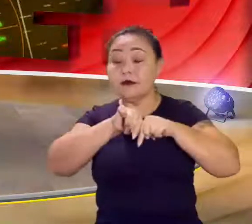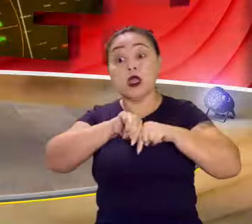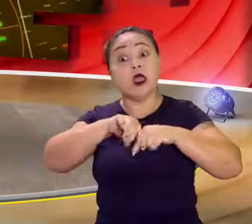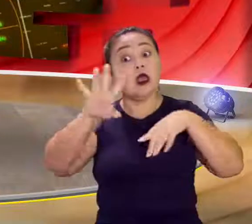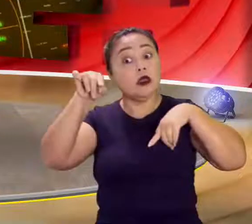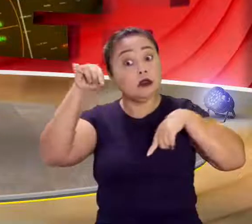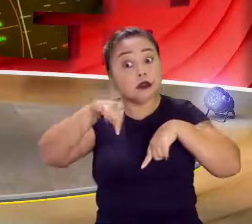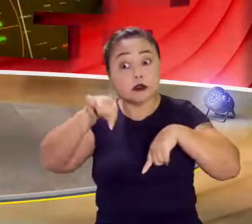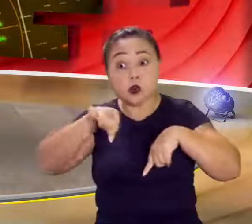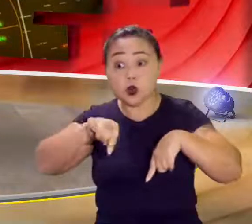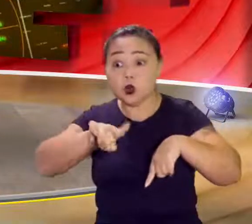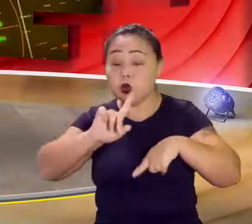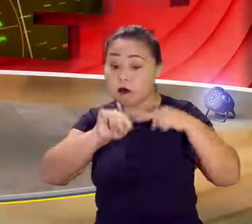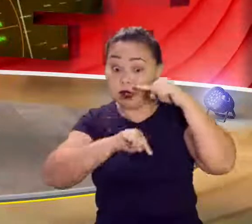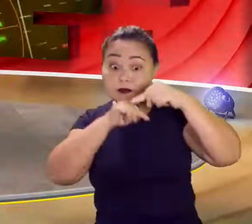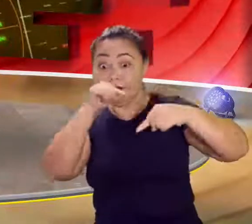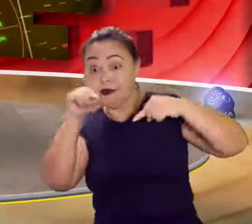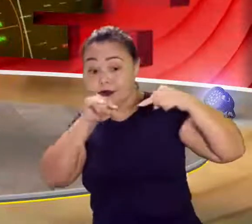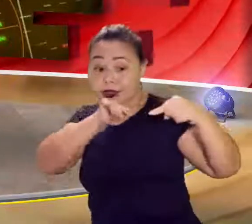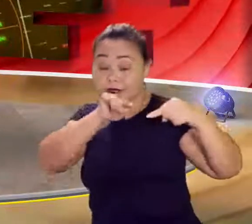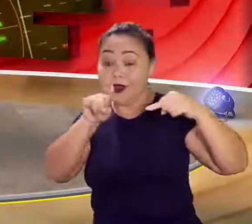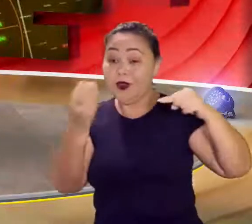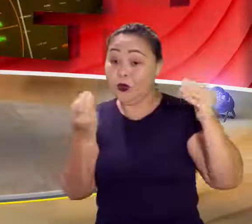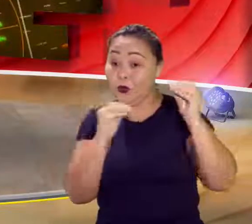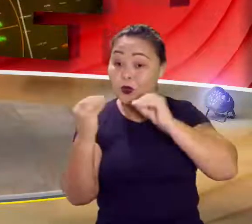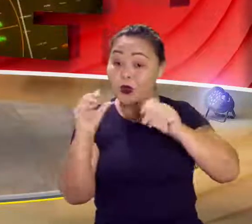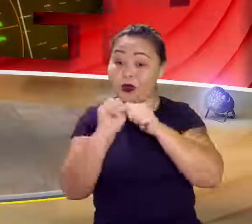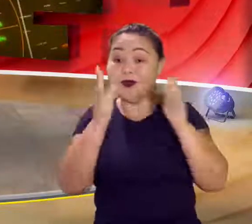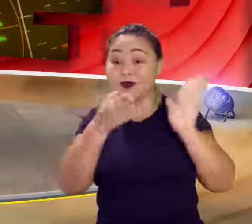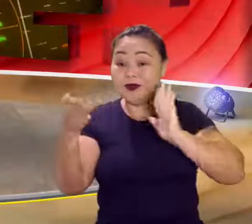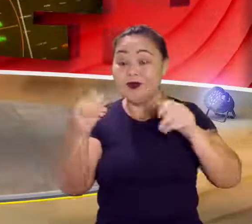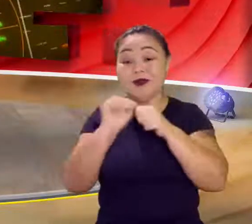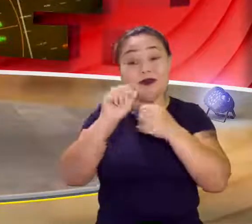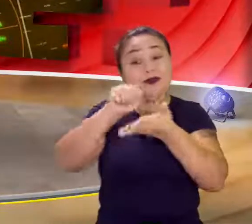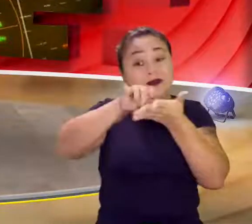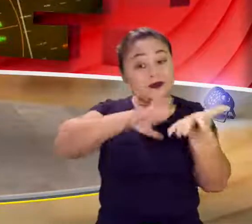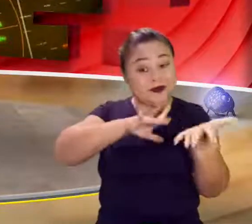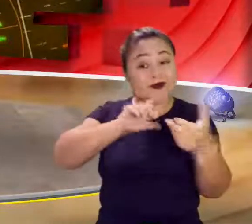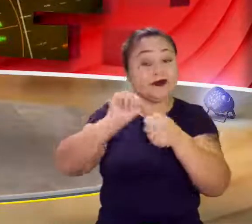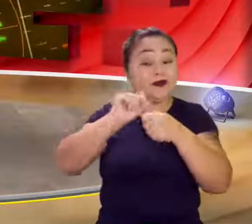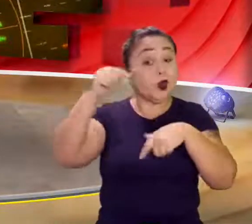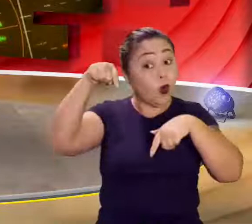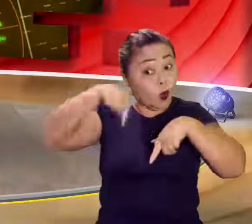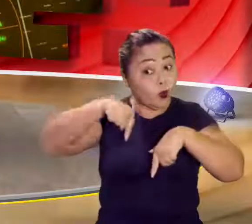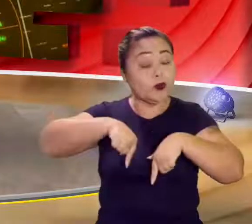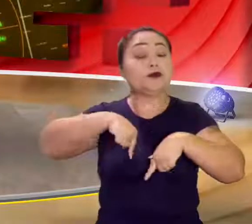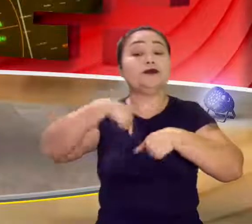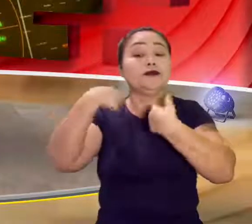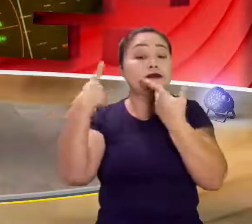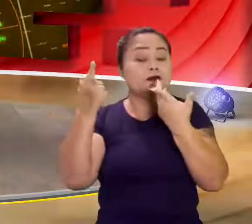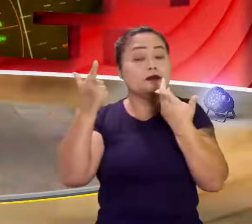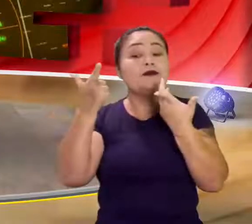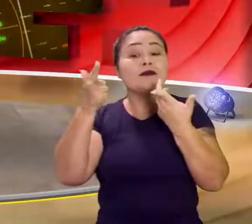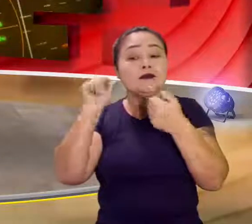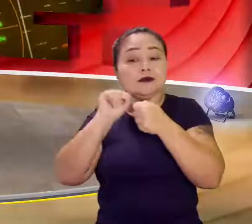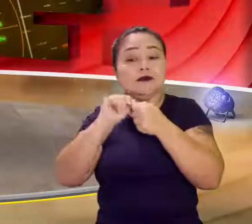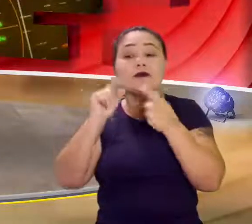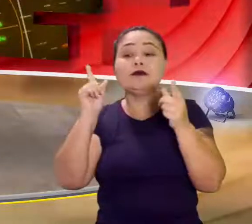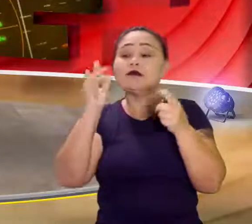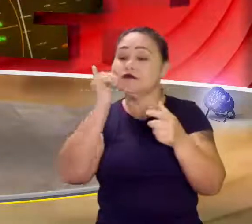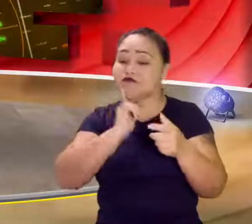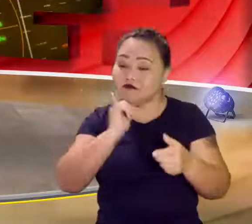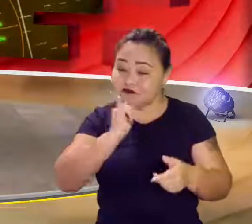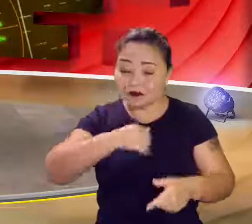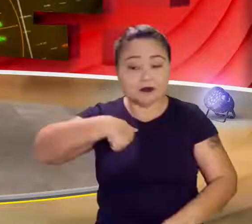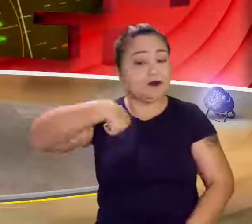não saírem interpolando essas atividades, eu acho que não sai mais não, hein? Porque hoje foi bem exemplificado,